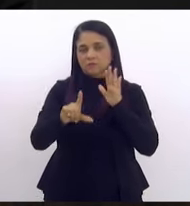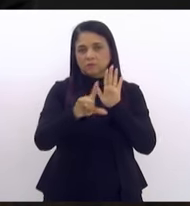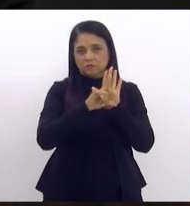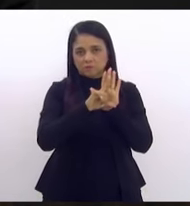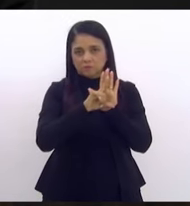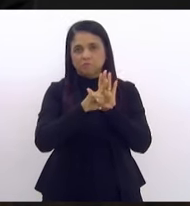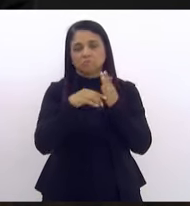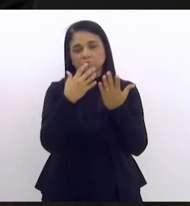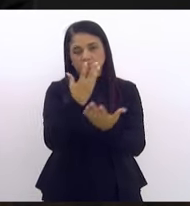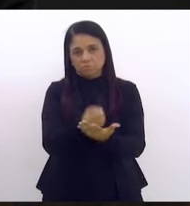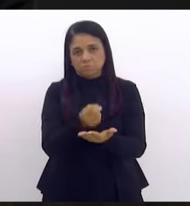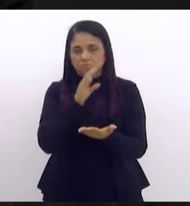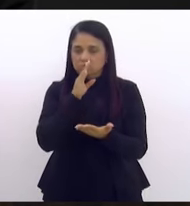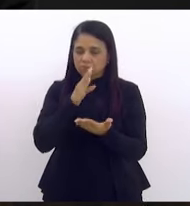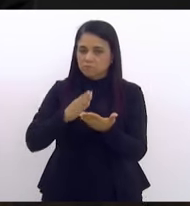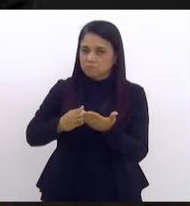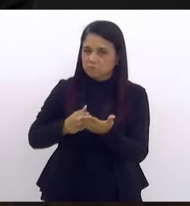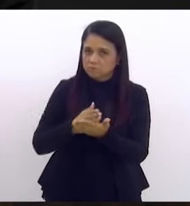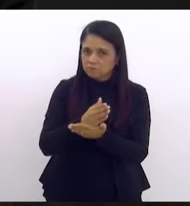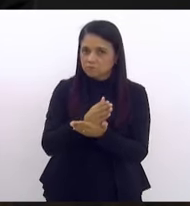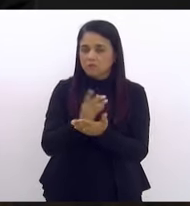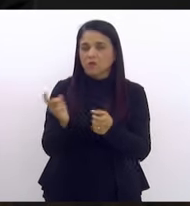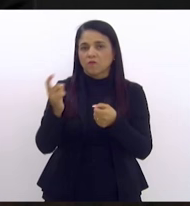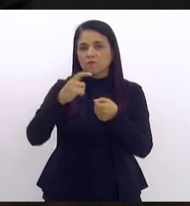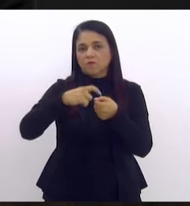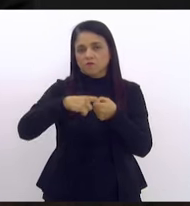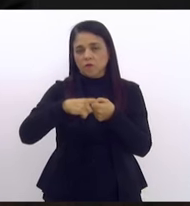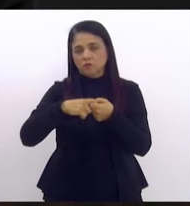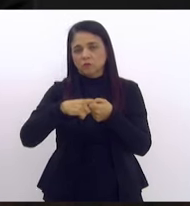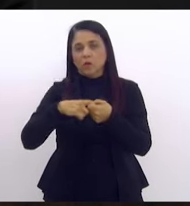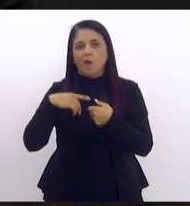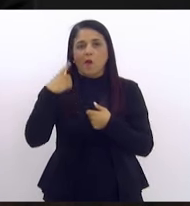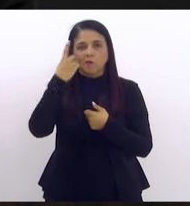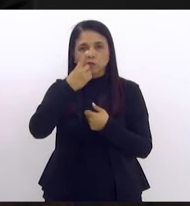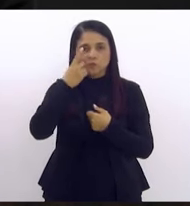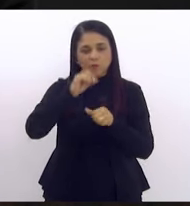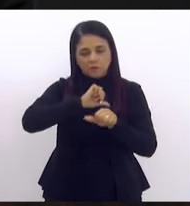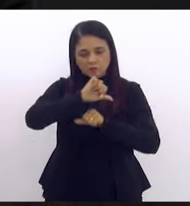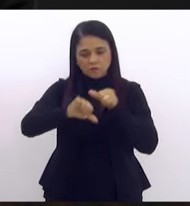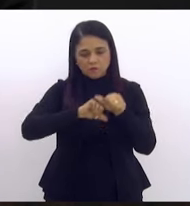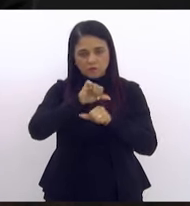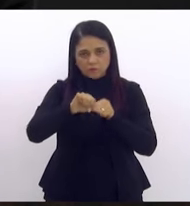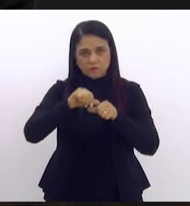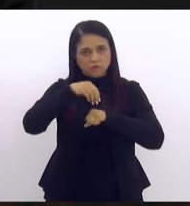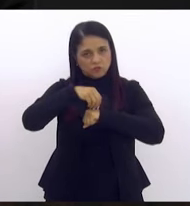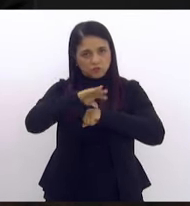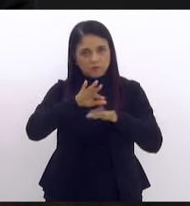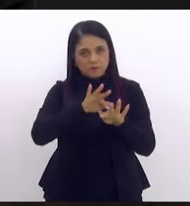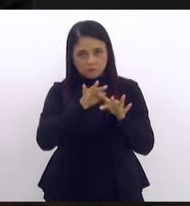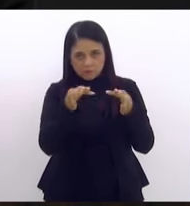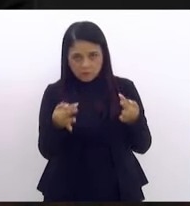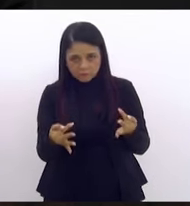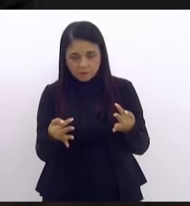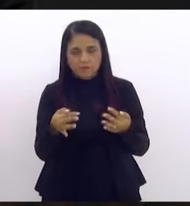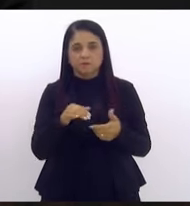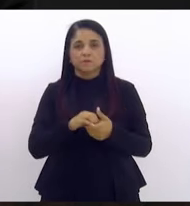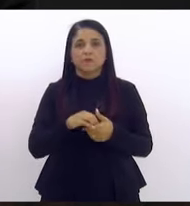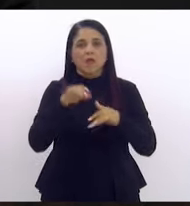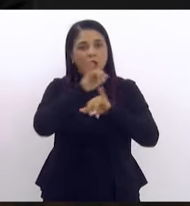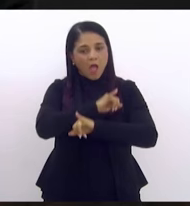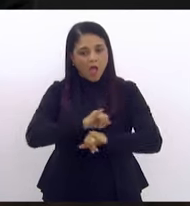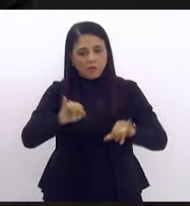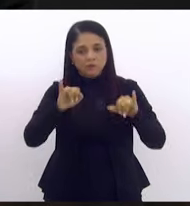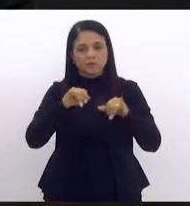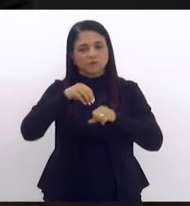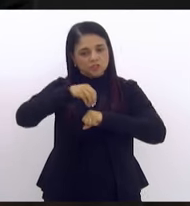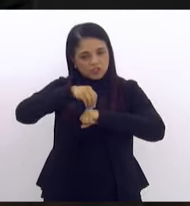aprovam, permaneçam como estão. Aprovado, retorna ao autor para transformação em indicação simples.